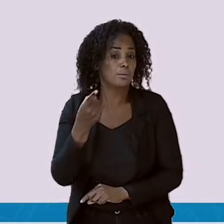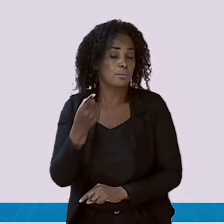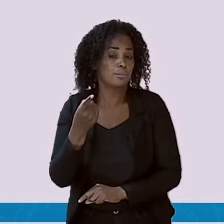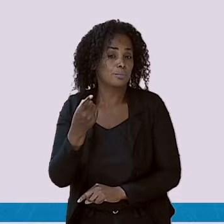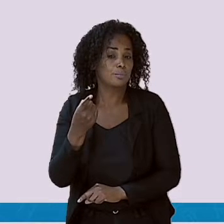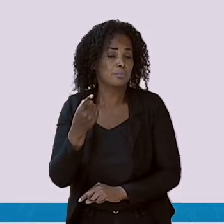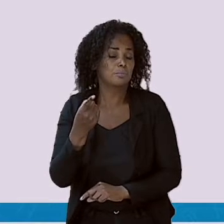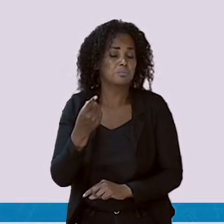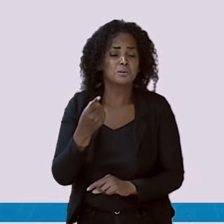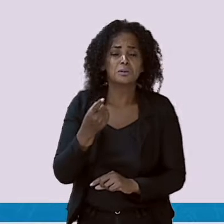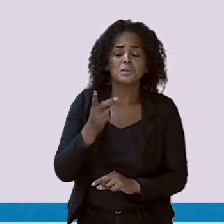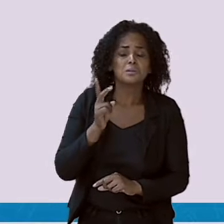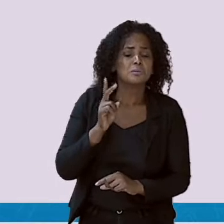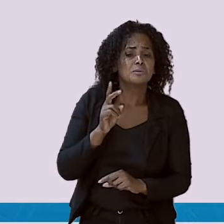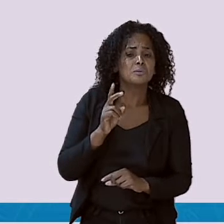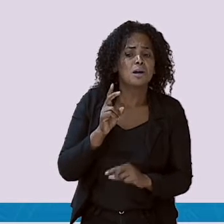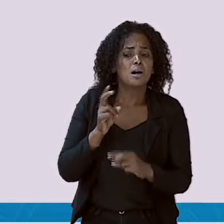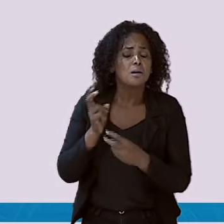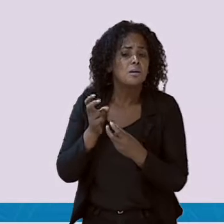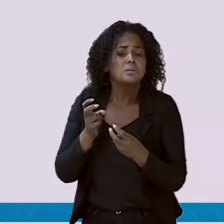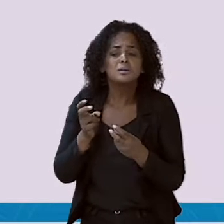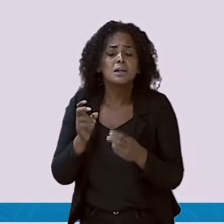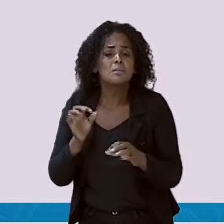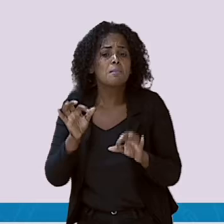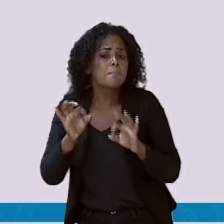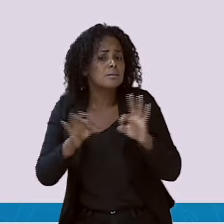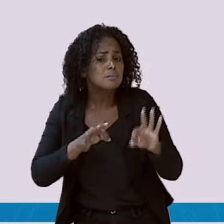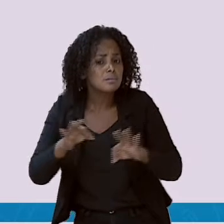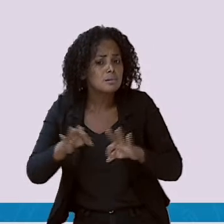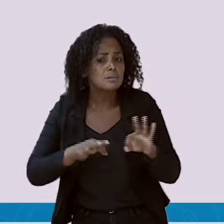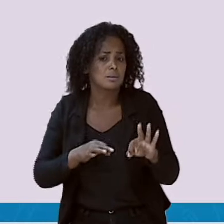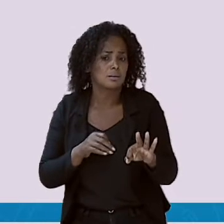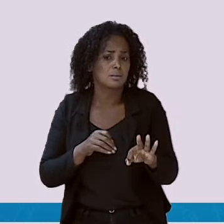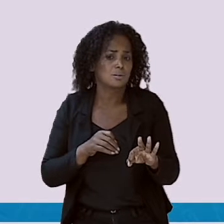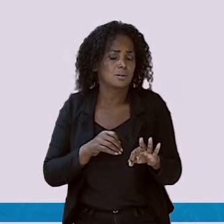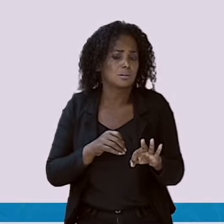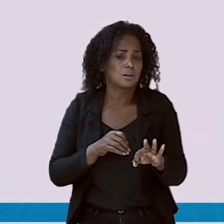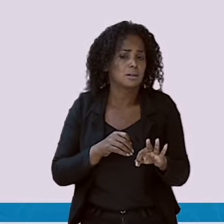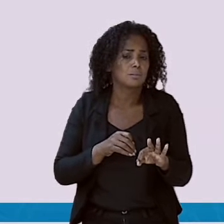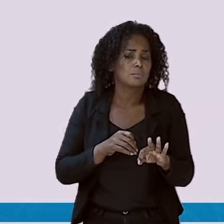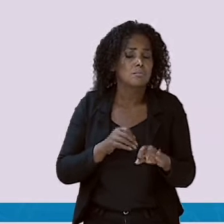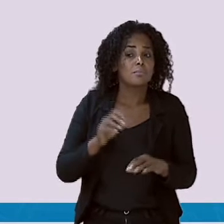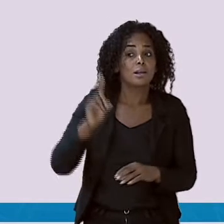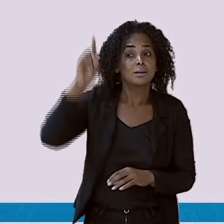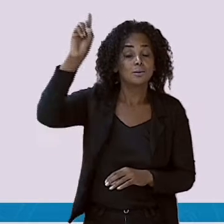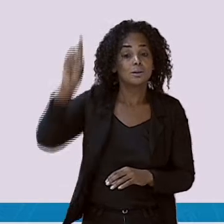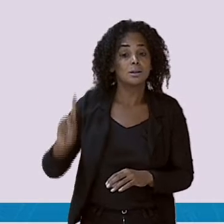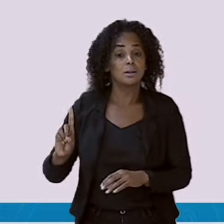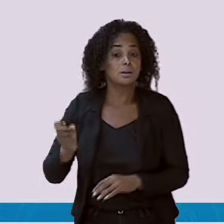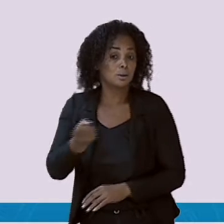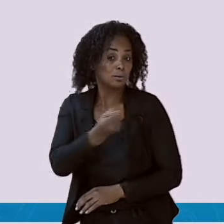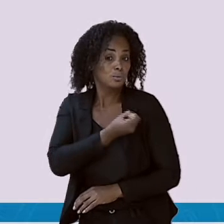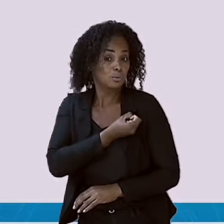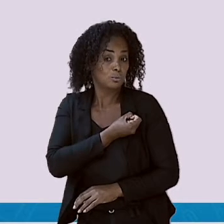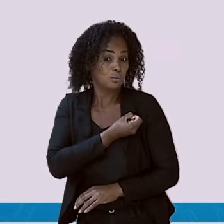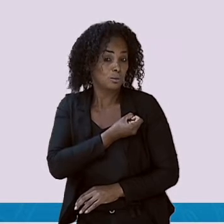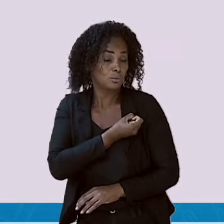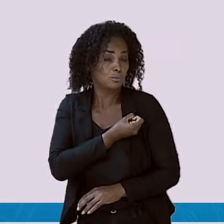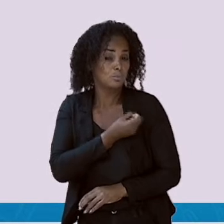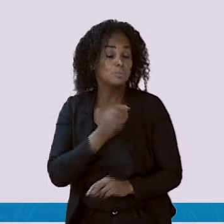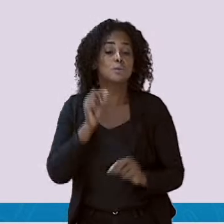sempre analisado à direita do número. Mas vamos entender como que eu faço.